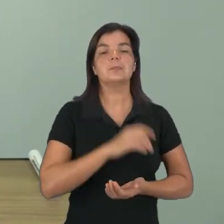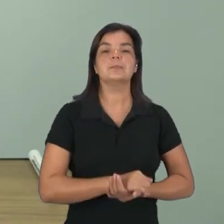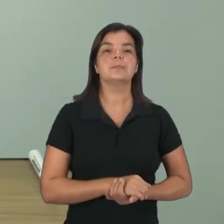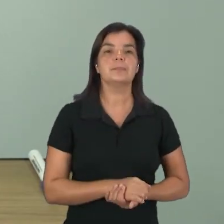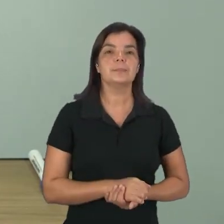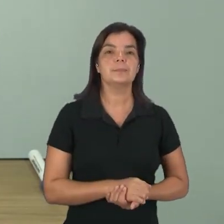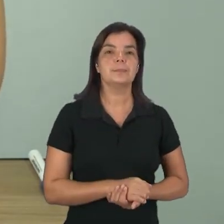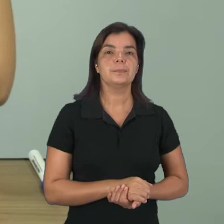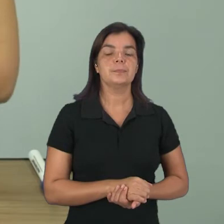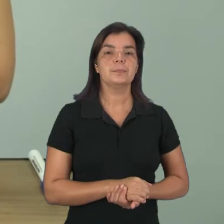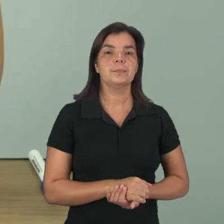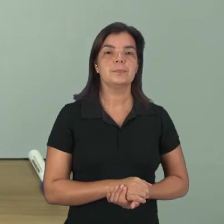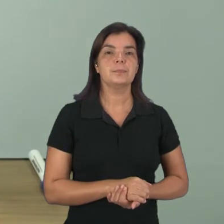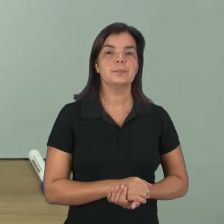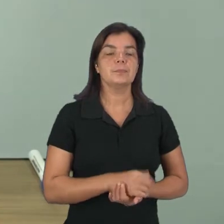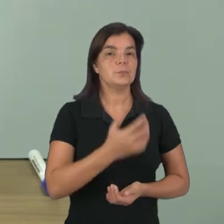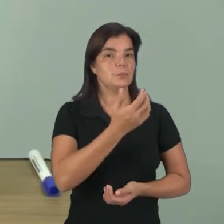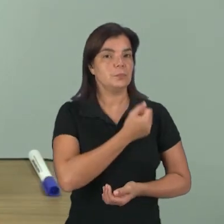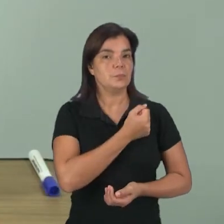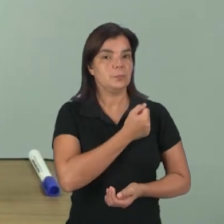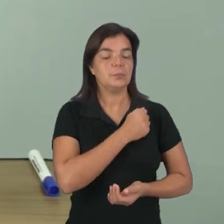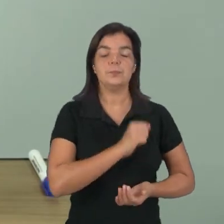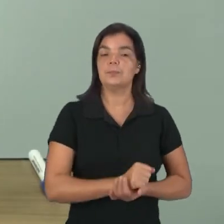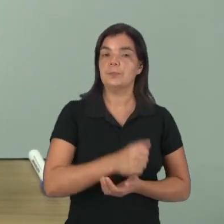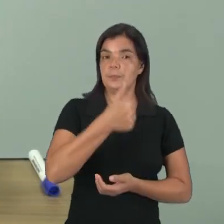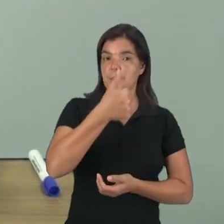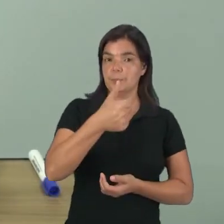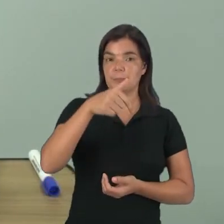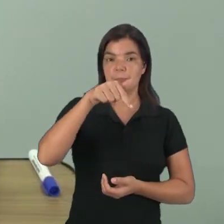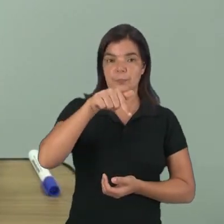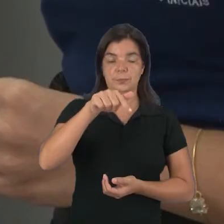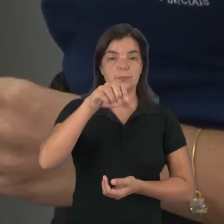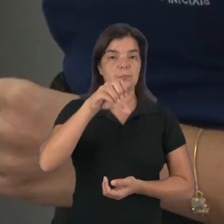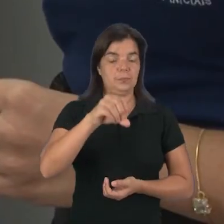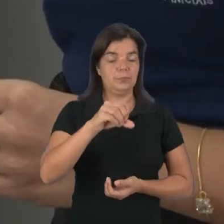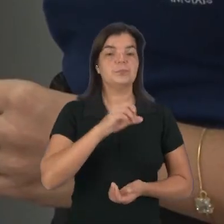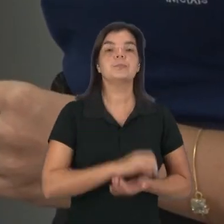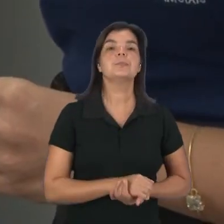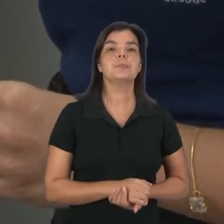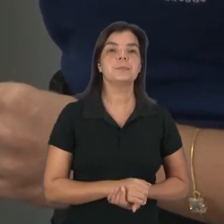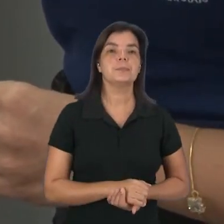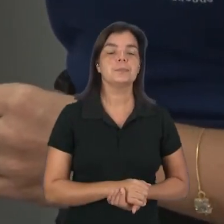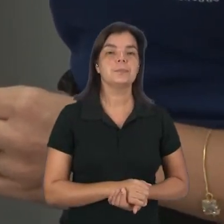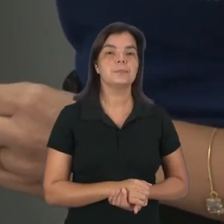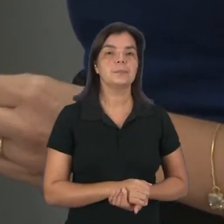comigo aí no cartaz. Para o número 179, eu preciso